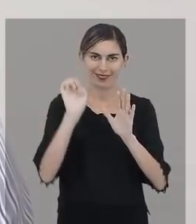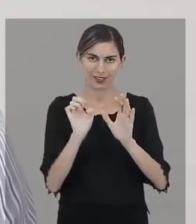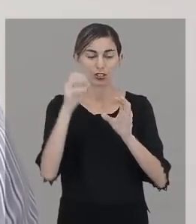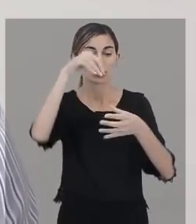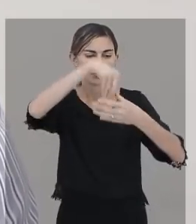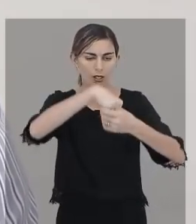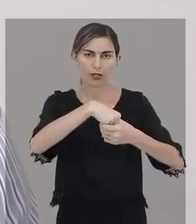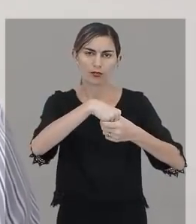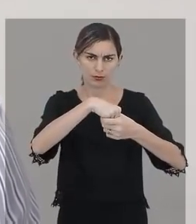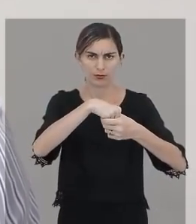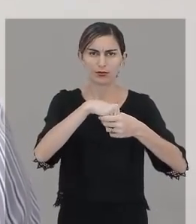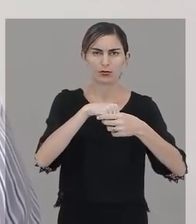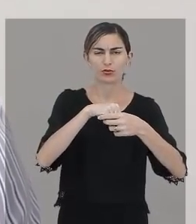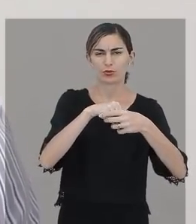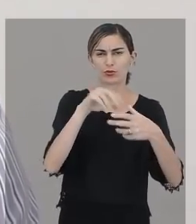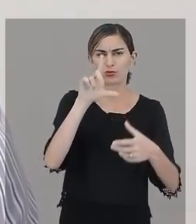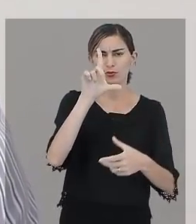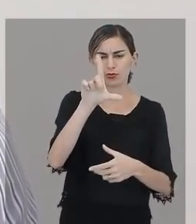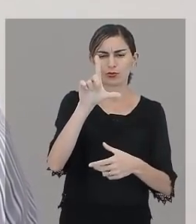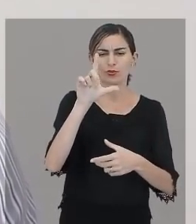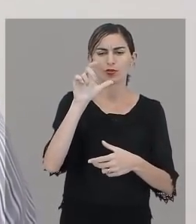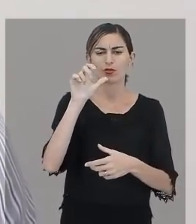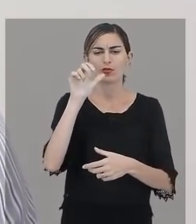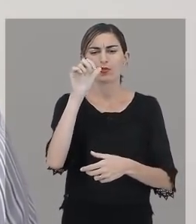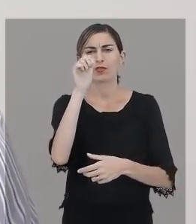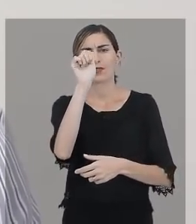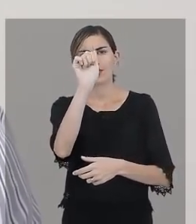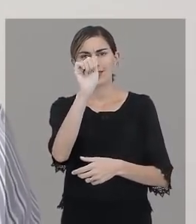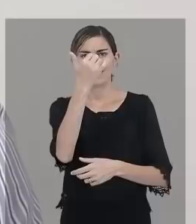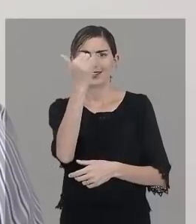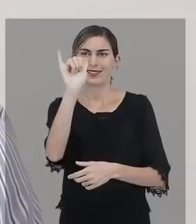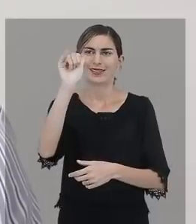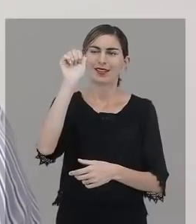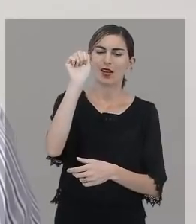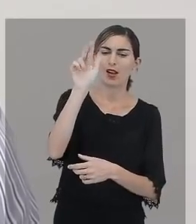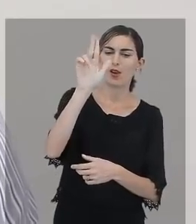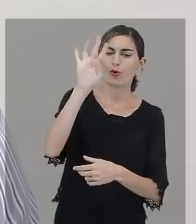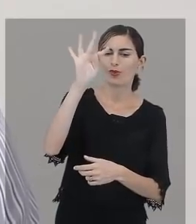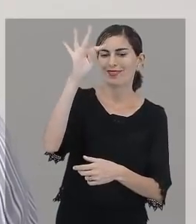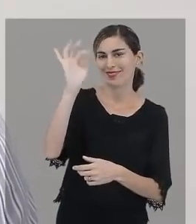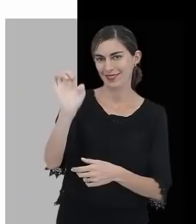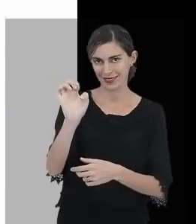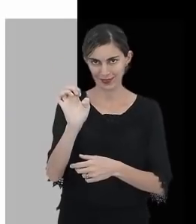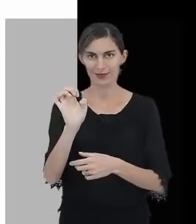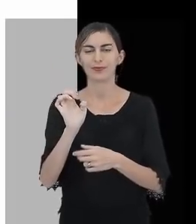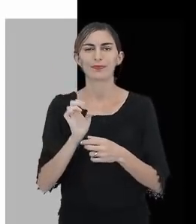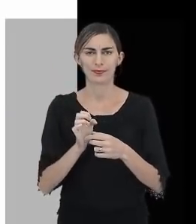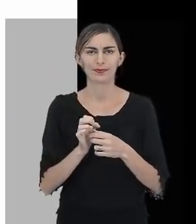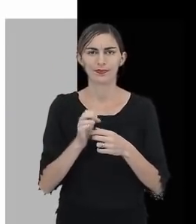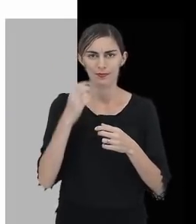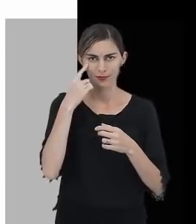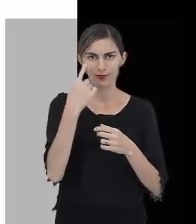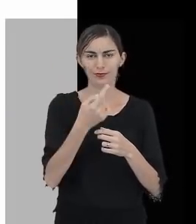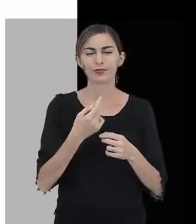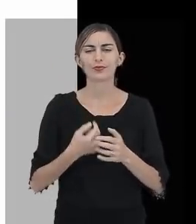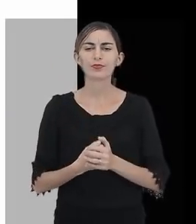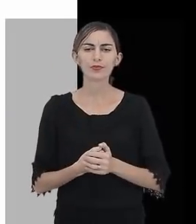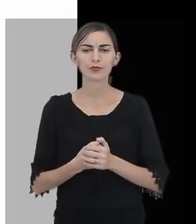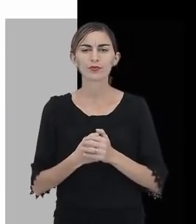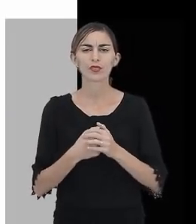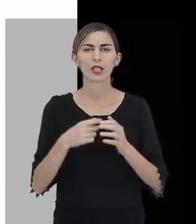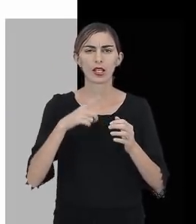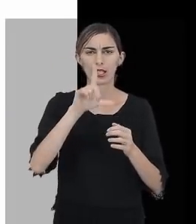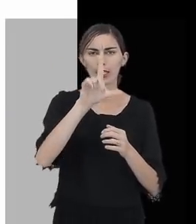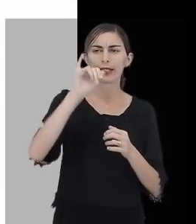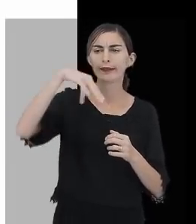layout. E nós vamos ver 4 tipos de gerenciadores de layout, que são o Frame Layout,